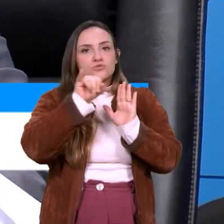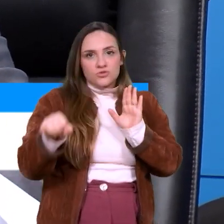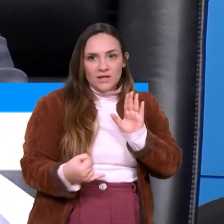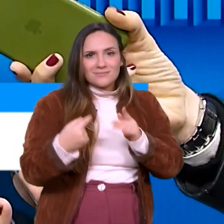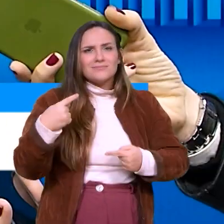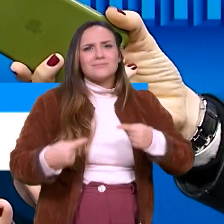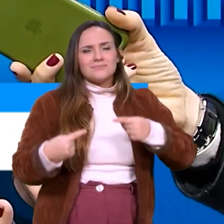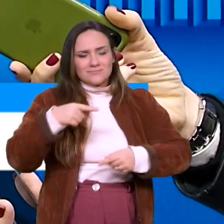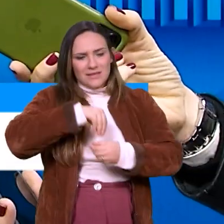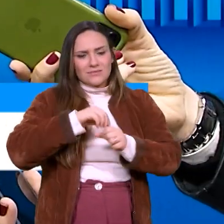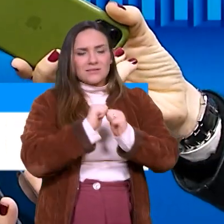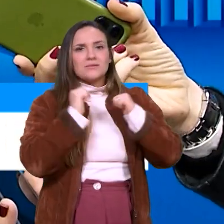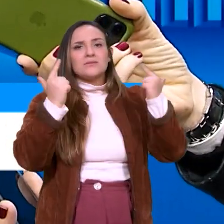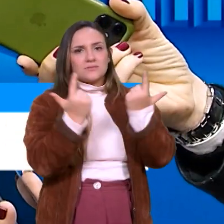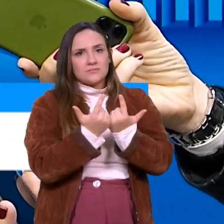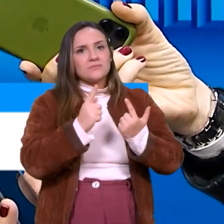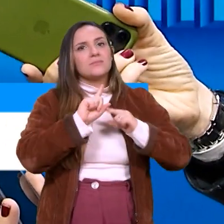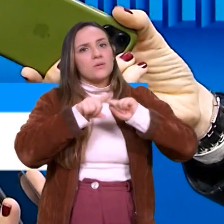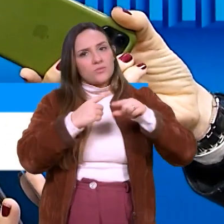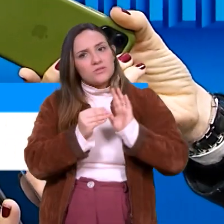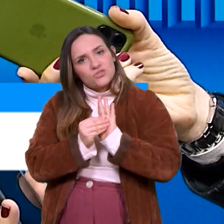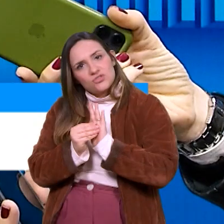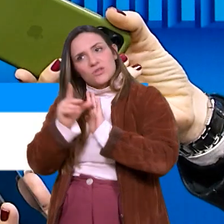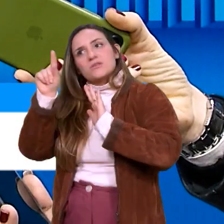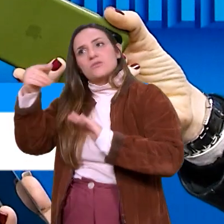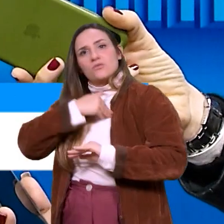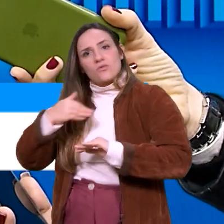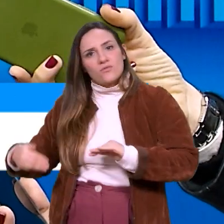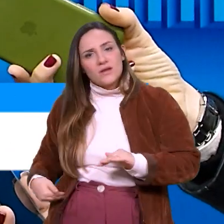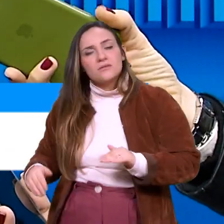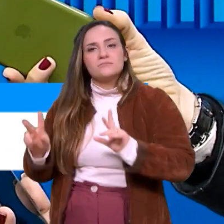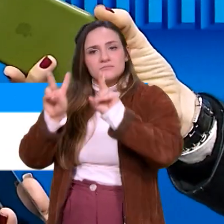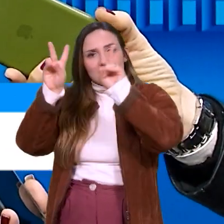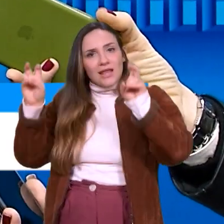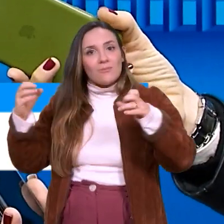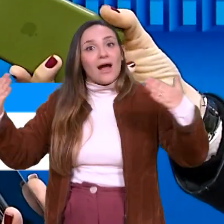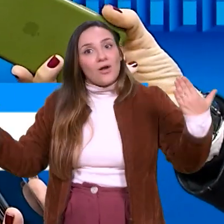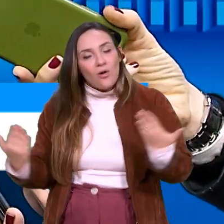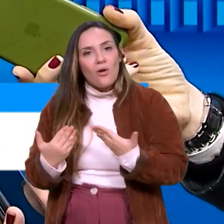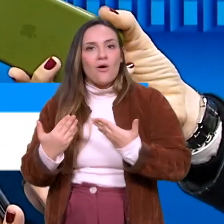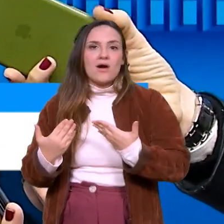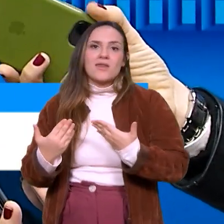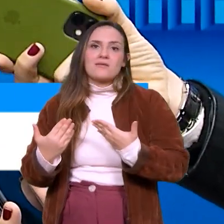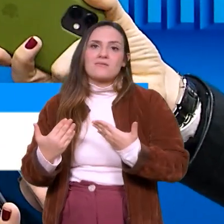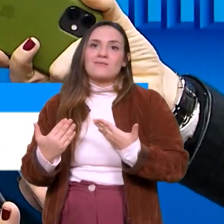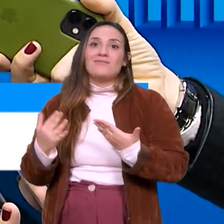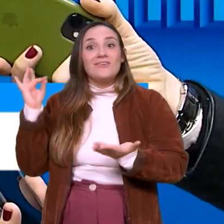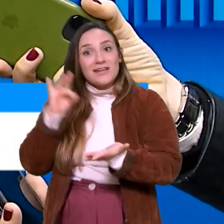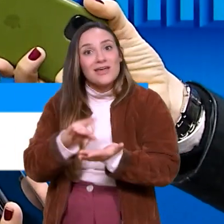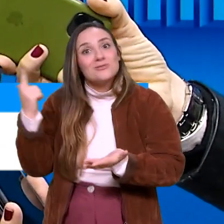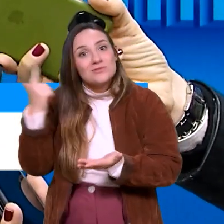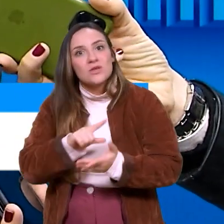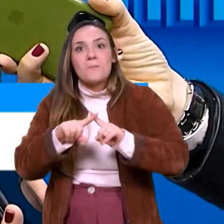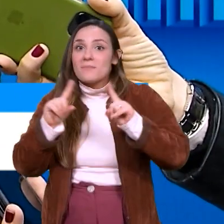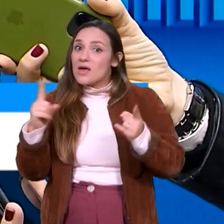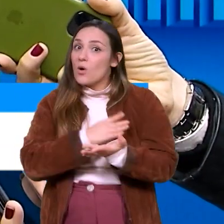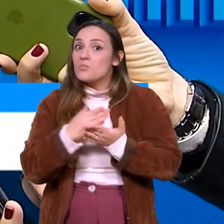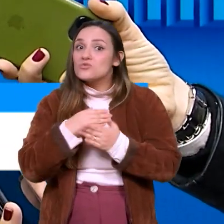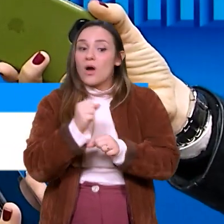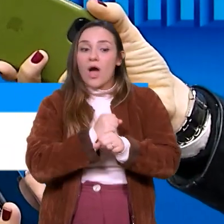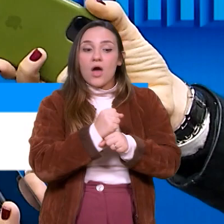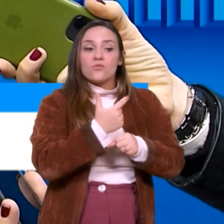Lançamos um programa que foi debatido na Assembleia, nós encaminhamos a indicação para o governo, assunto que está sendo debatido